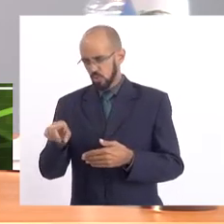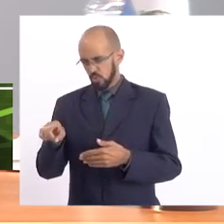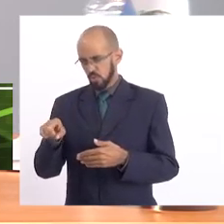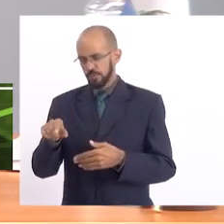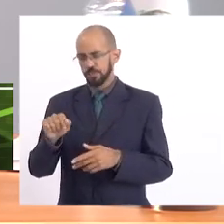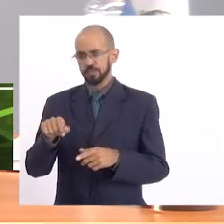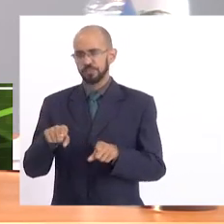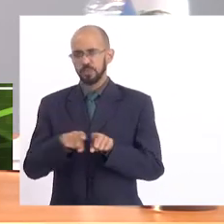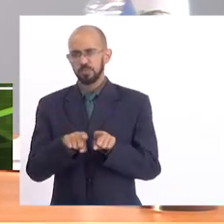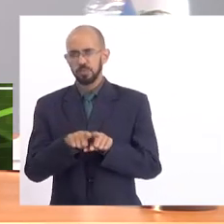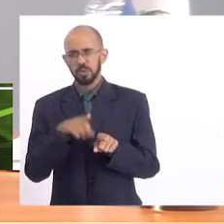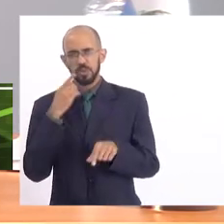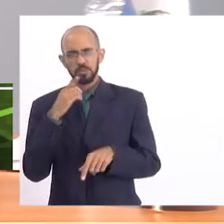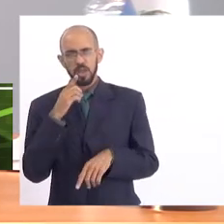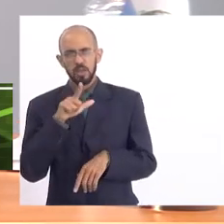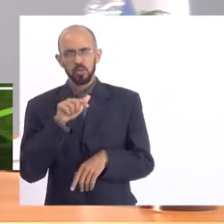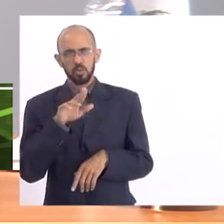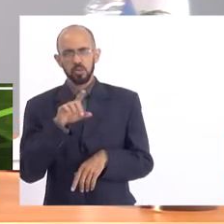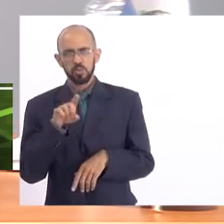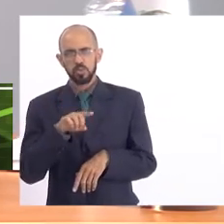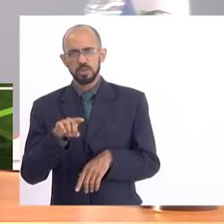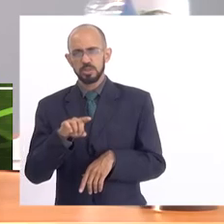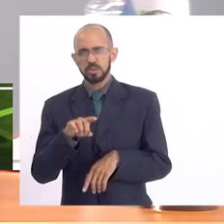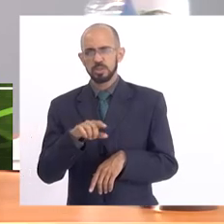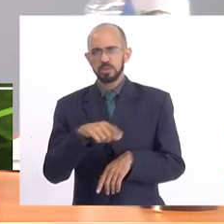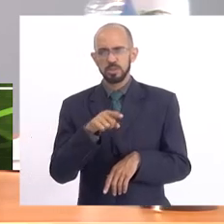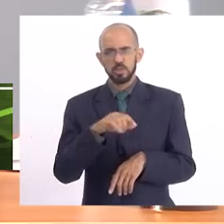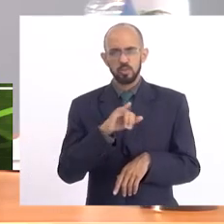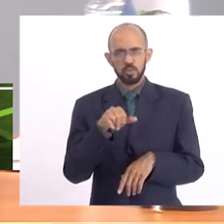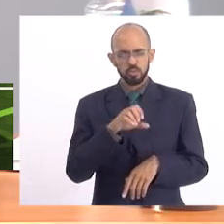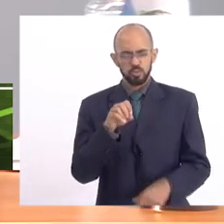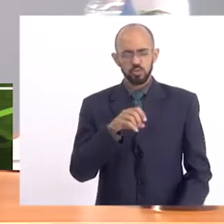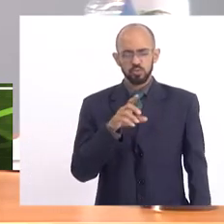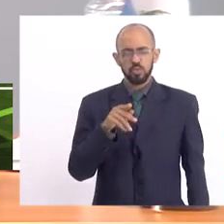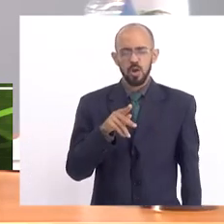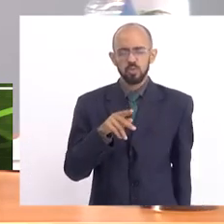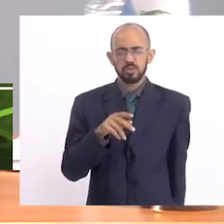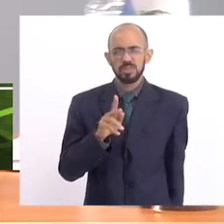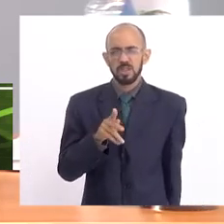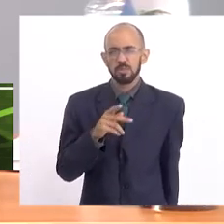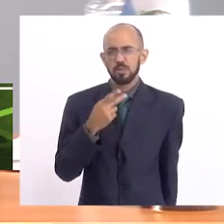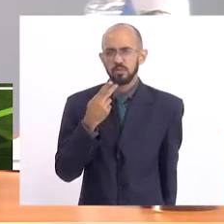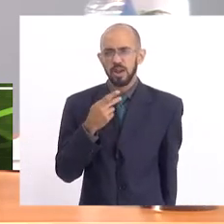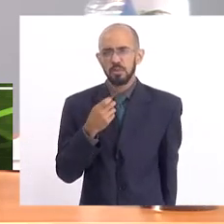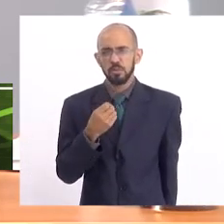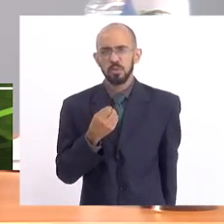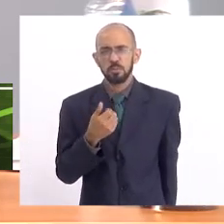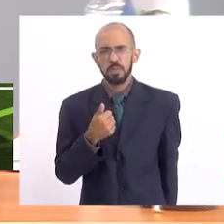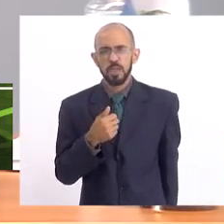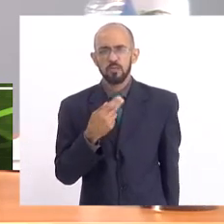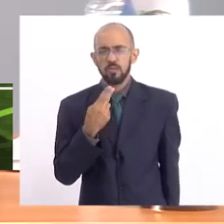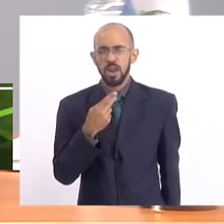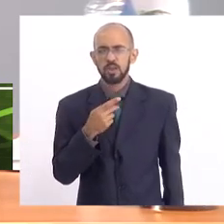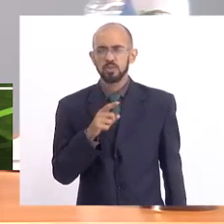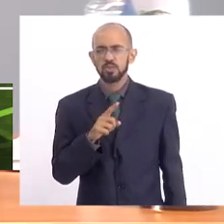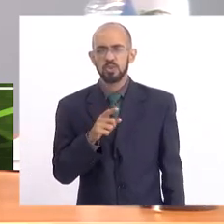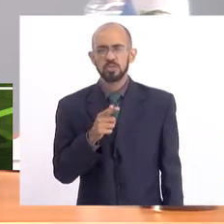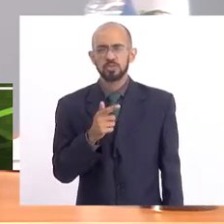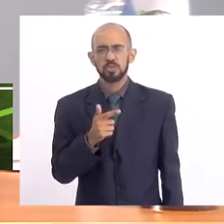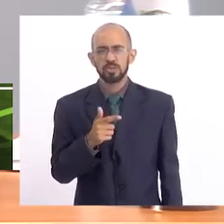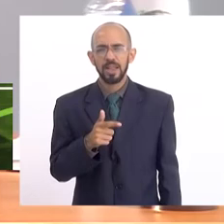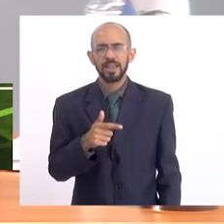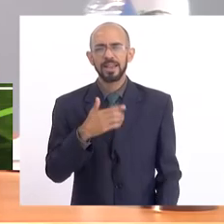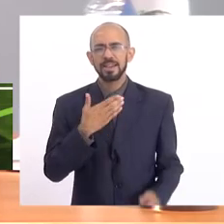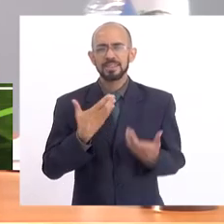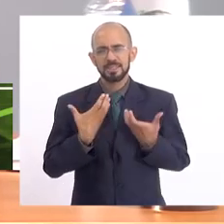o deputado Luiz Martins, o João elogia muito os senhores, fala que os senhores são incansáveis na luta